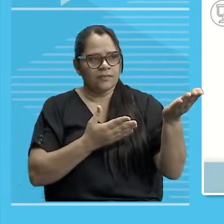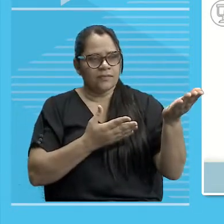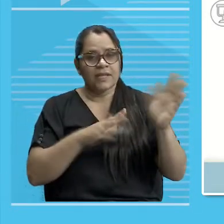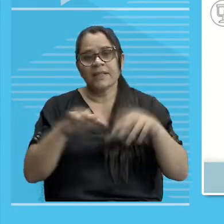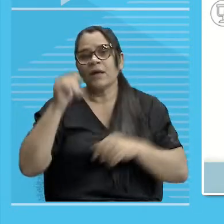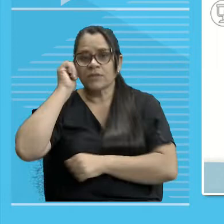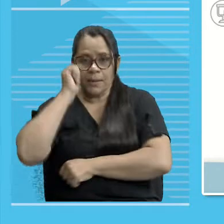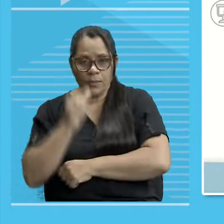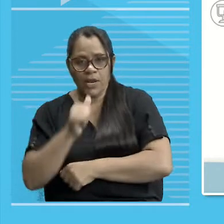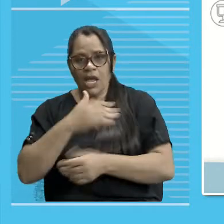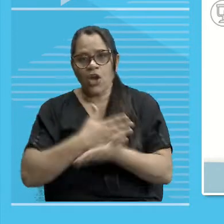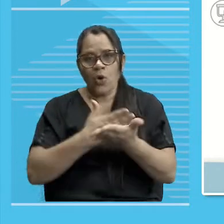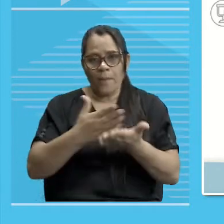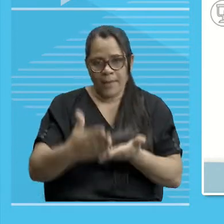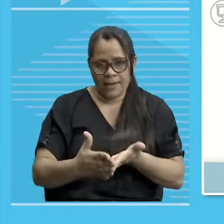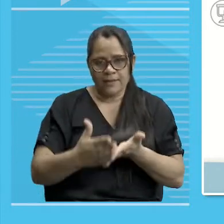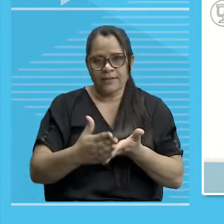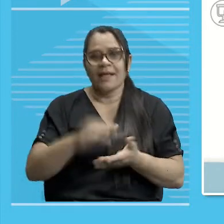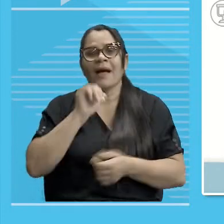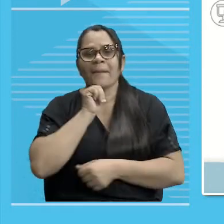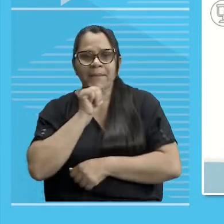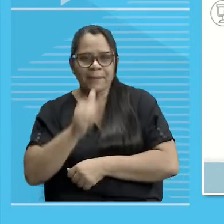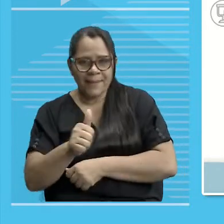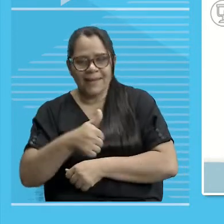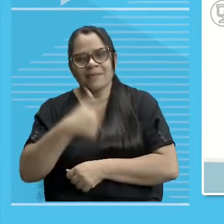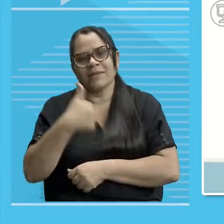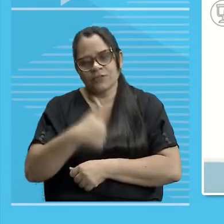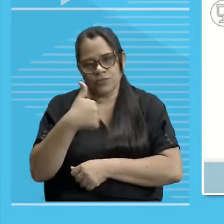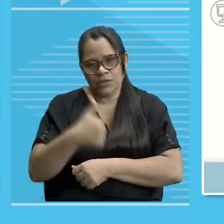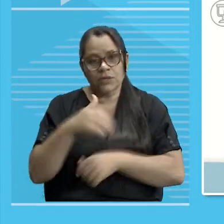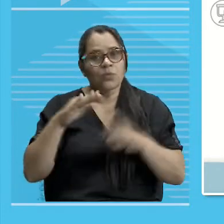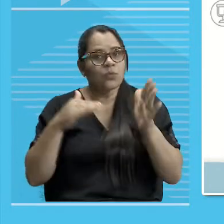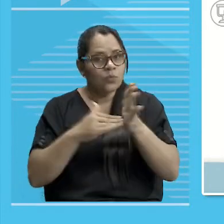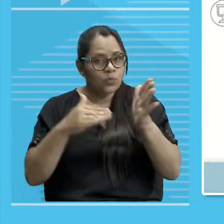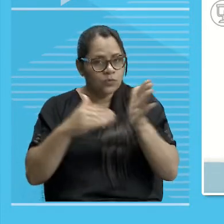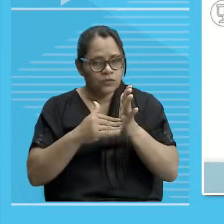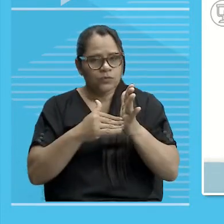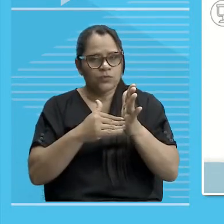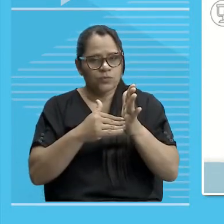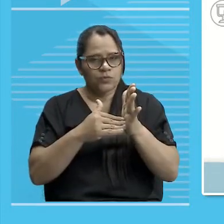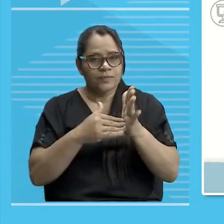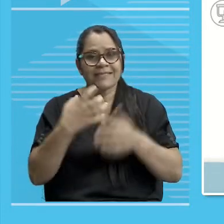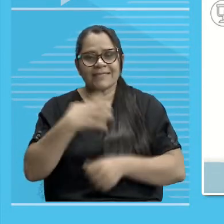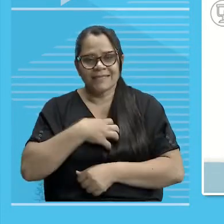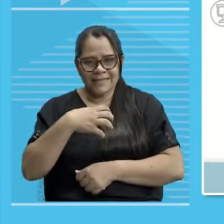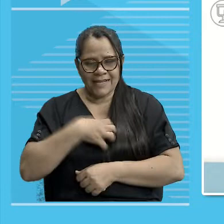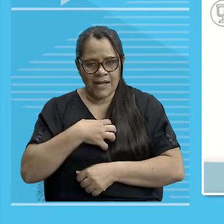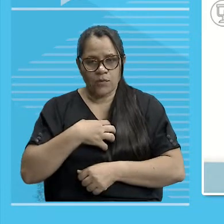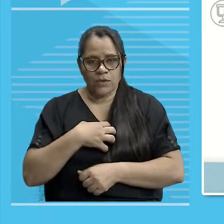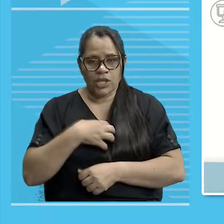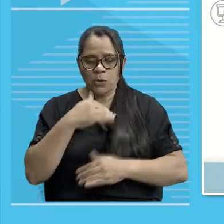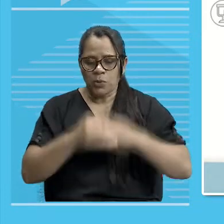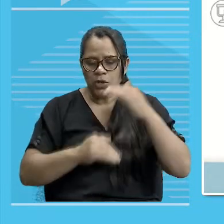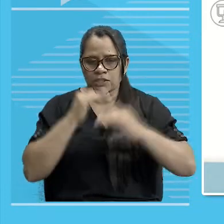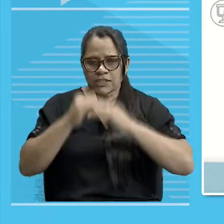mulher, começa a vir a primeira menstruação, o último sinal de que o processo de puberdade se